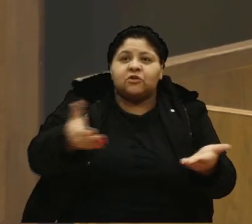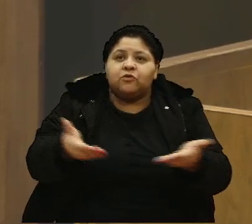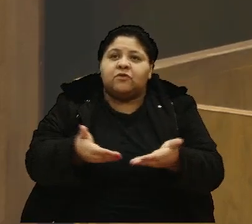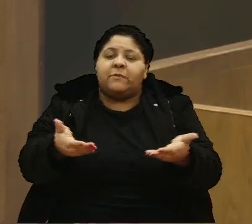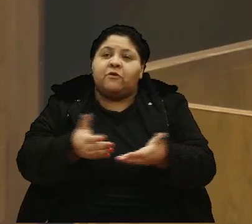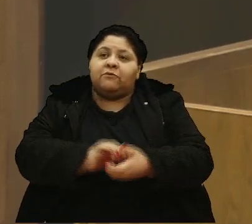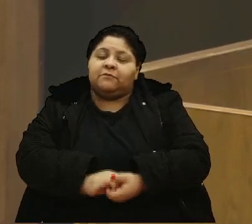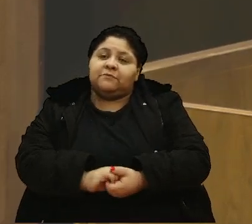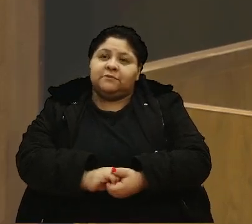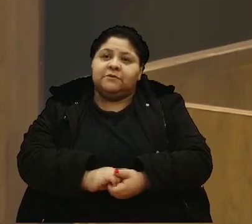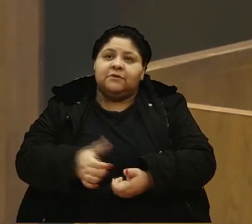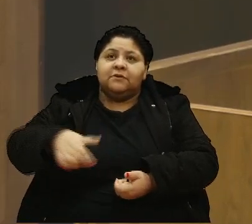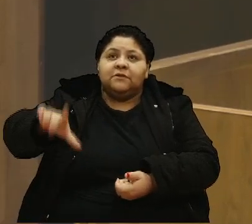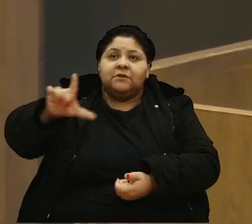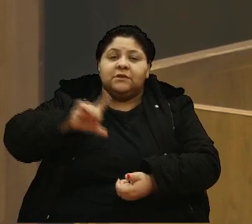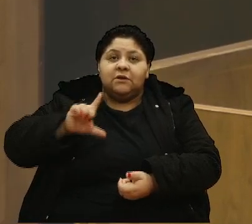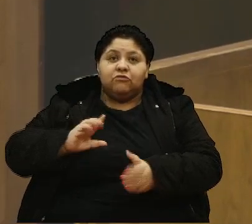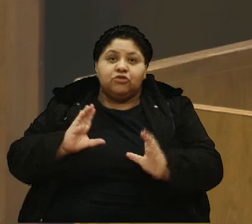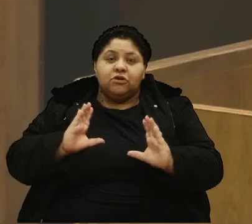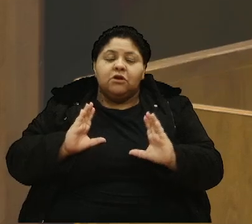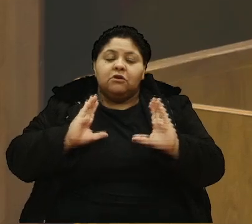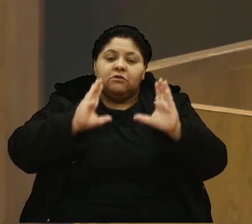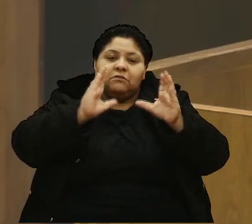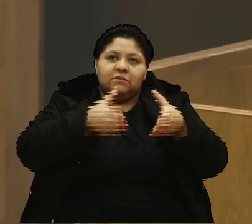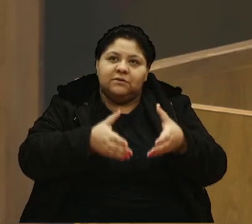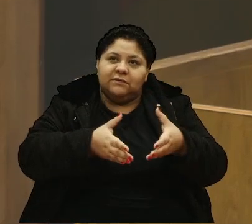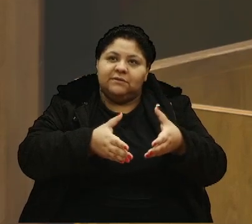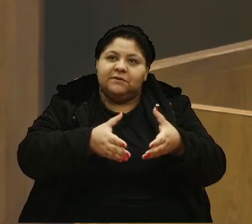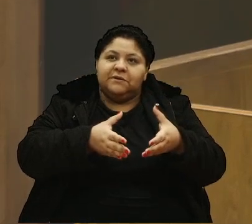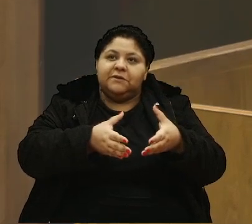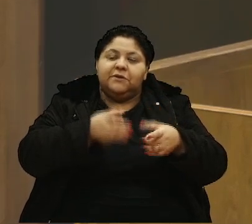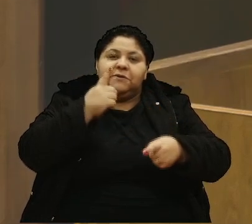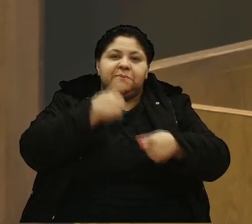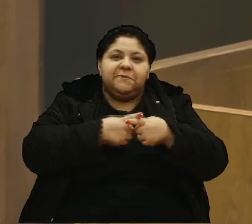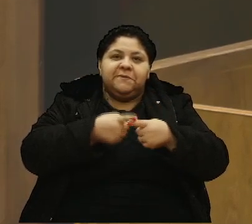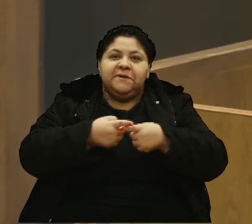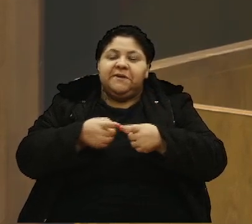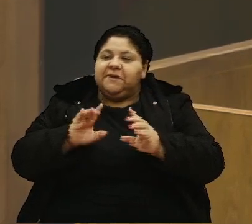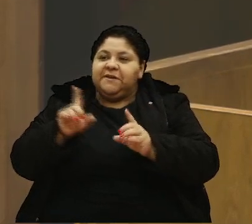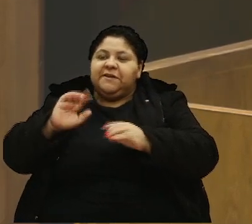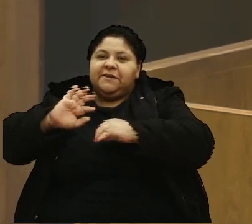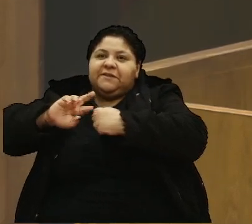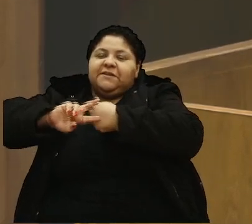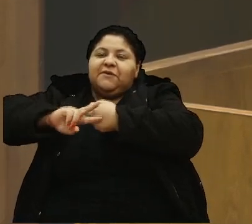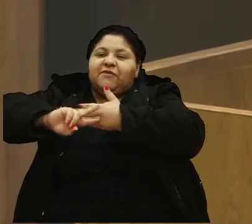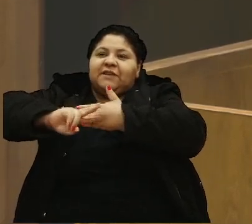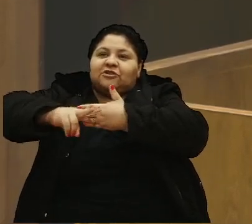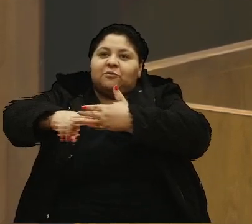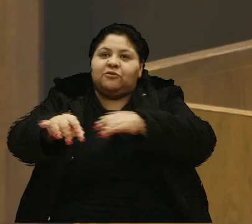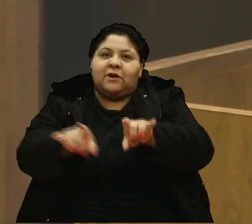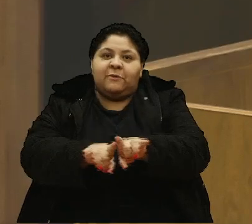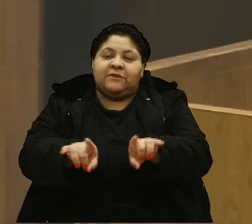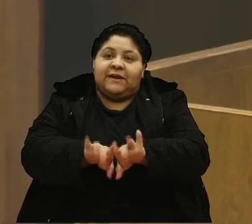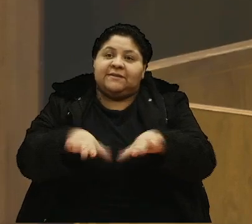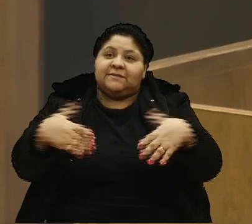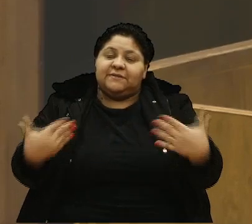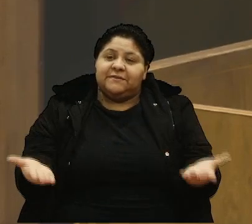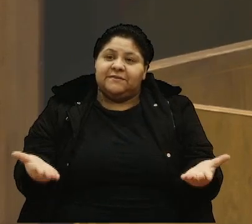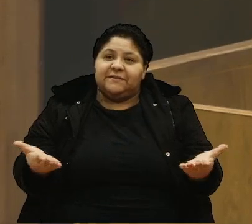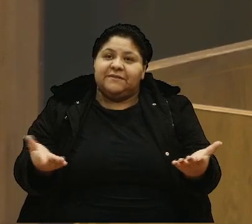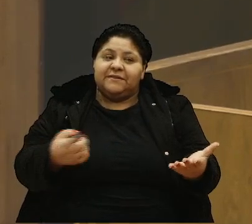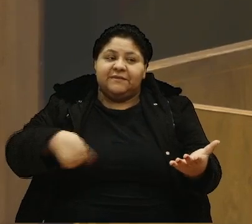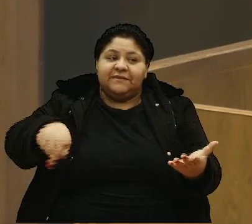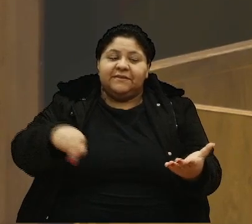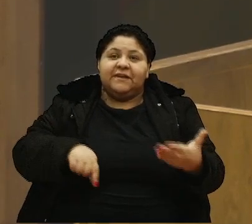que atuar na causa e não na consequência. O engarrafamento na região central é uma consequência.